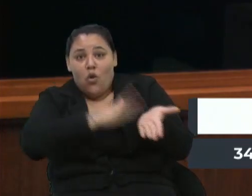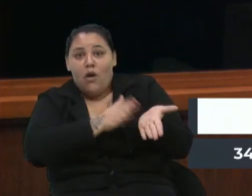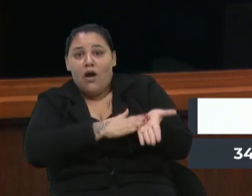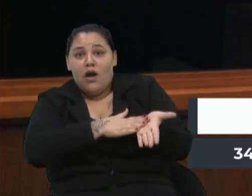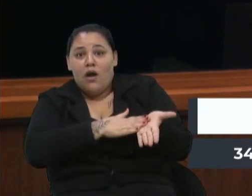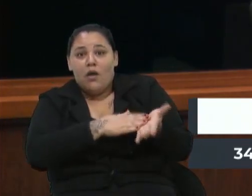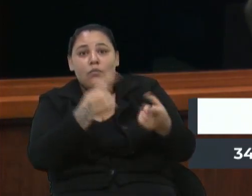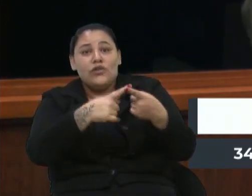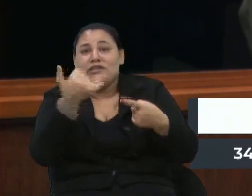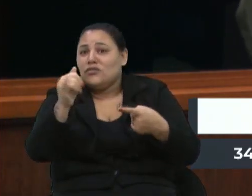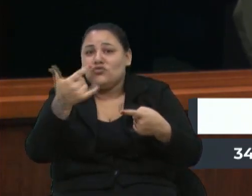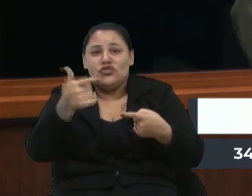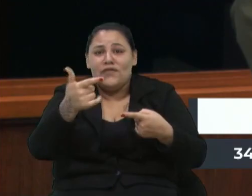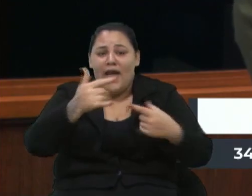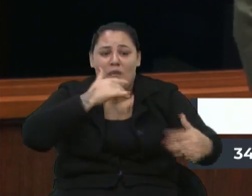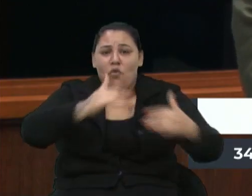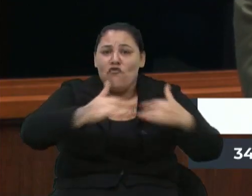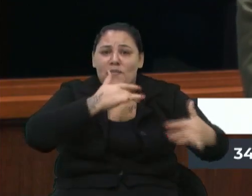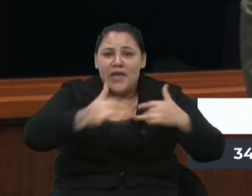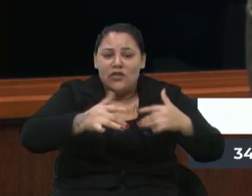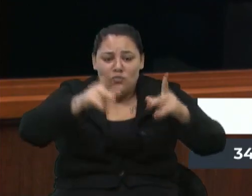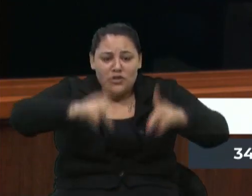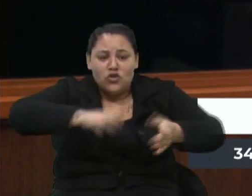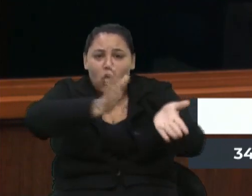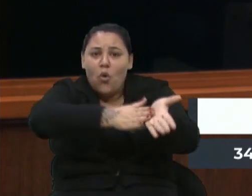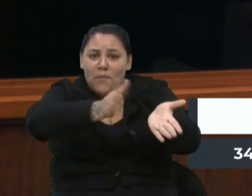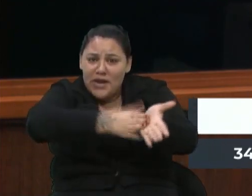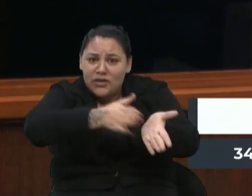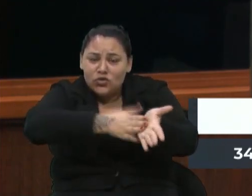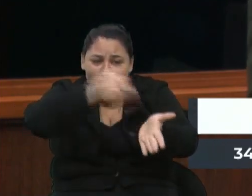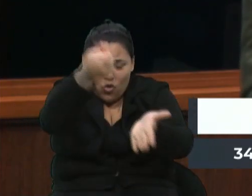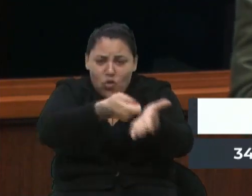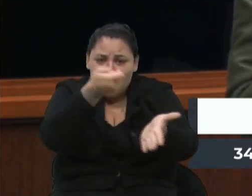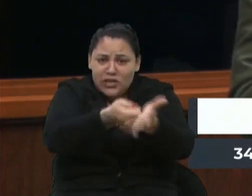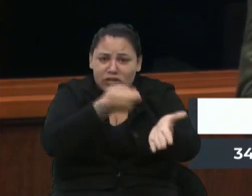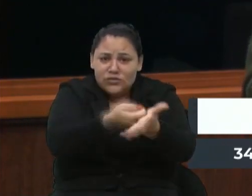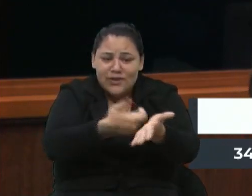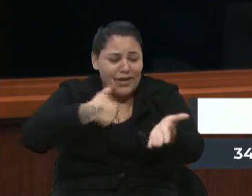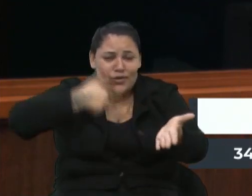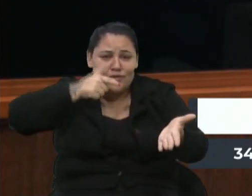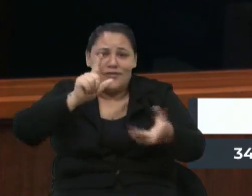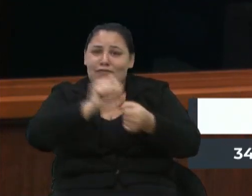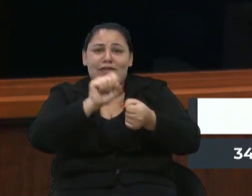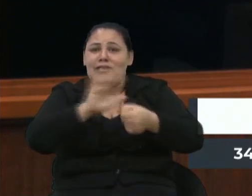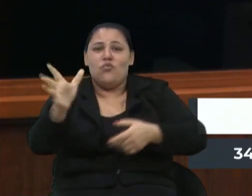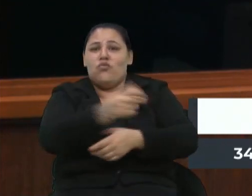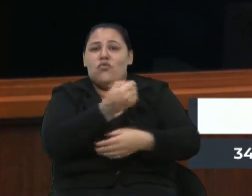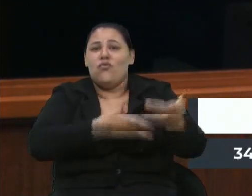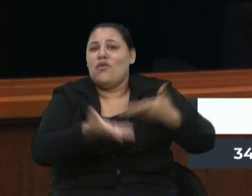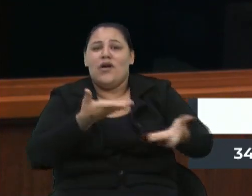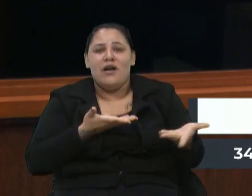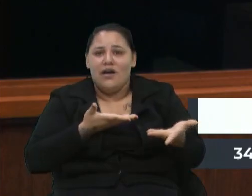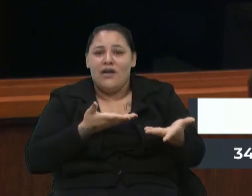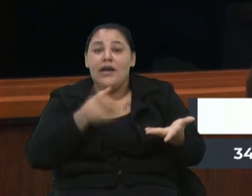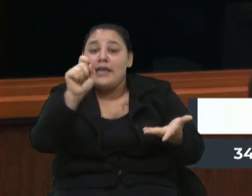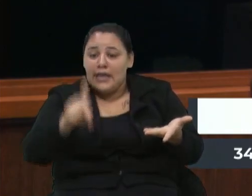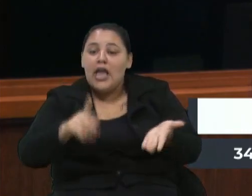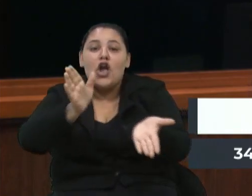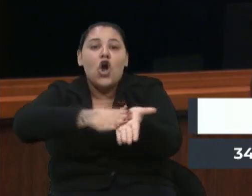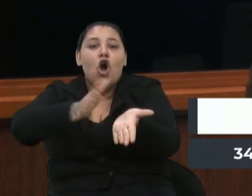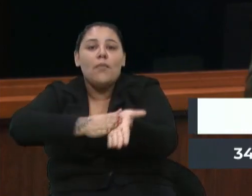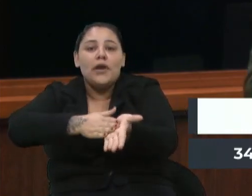sociedade civil, pessoas cobrando alguma coisa, eu não vou conseguir fazer tudo. Então, quem cobra, quem